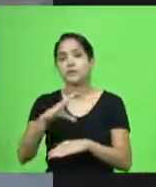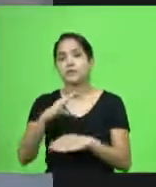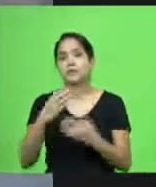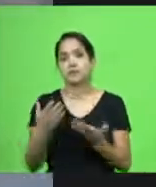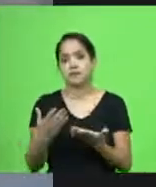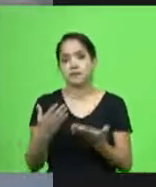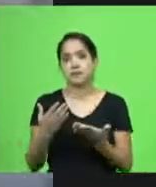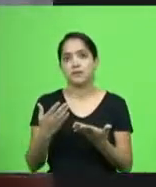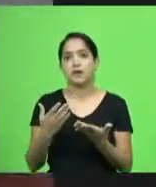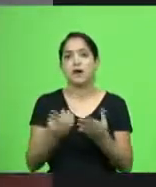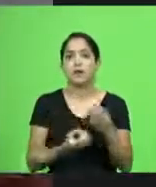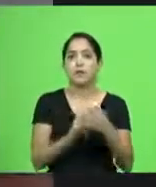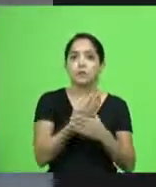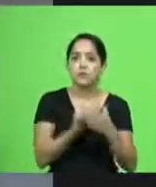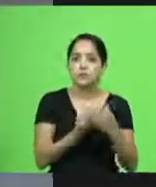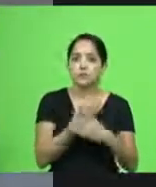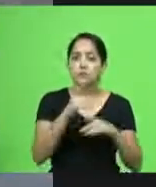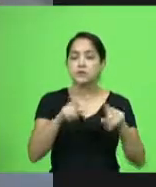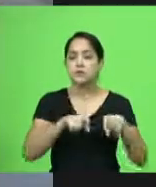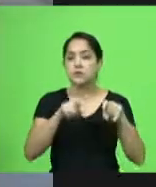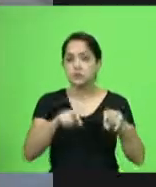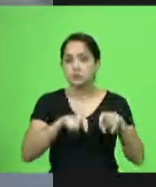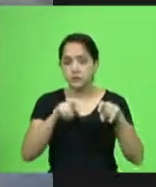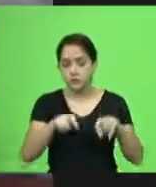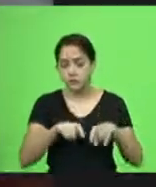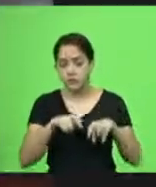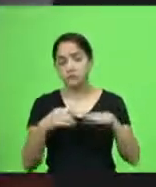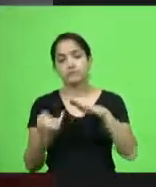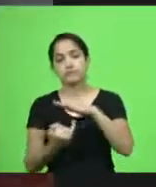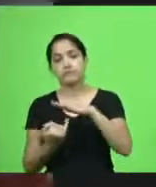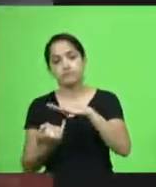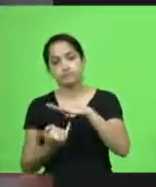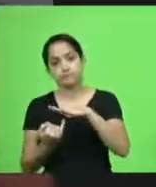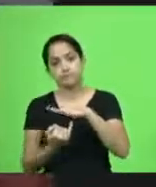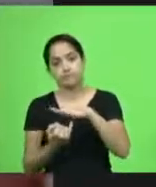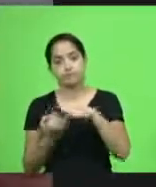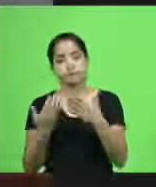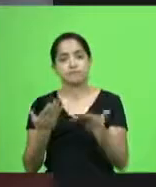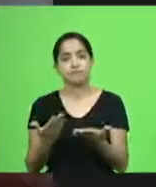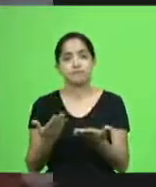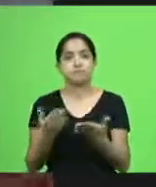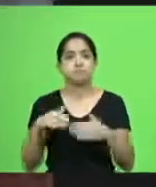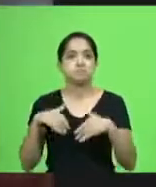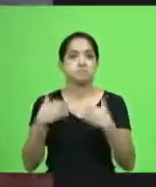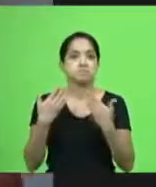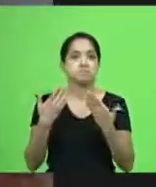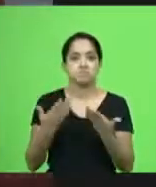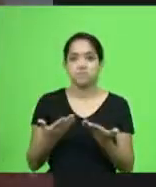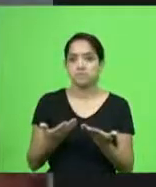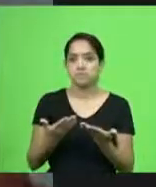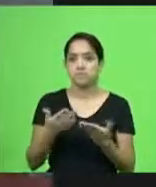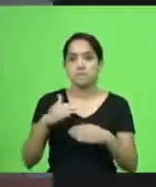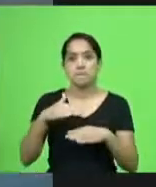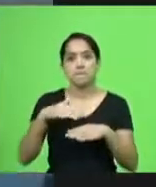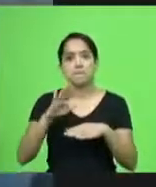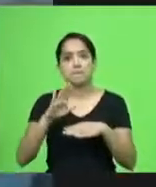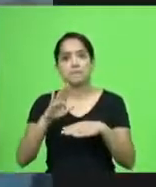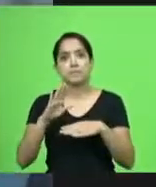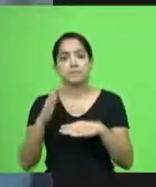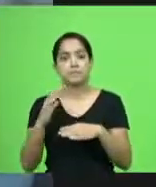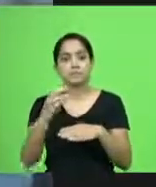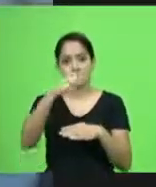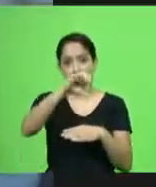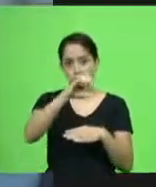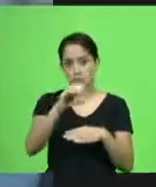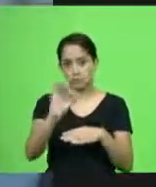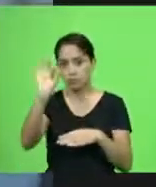nossa produção agrícola, das nossas indústrias, não sei quanto, mas mais de 80%, 90%